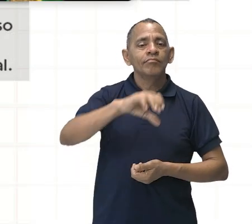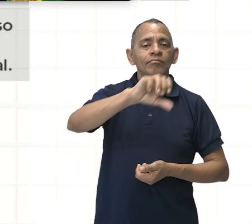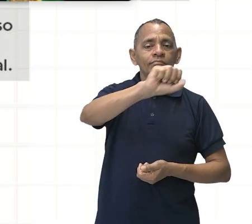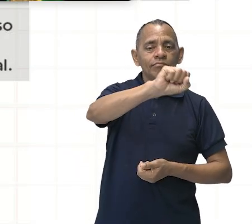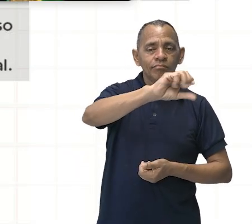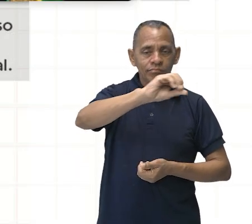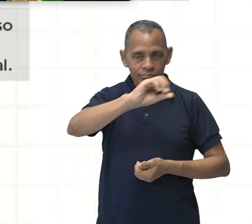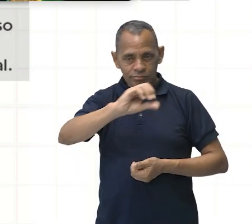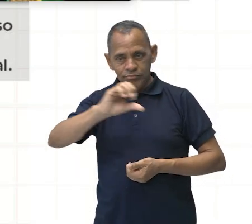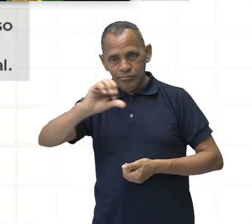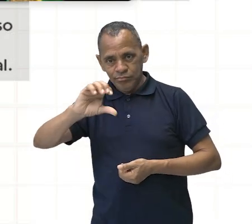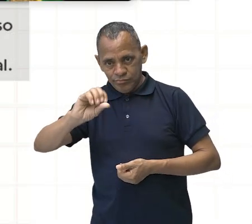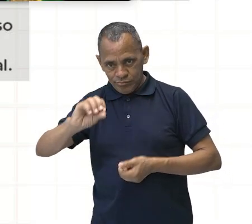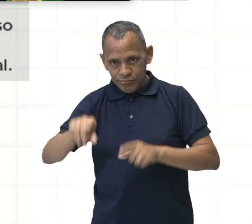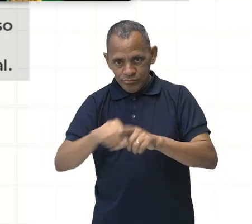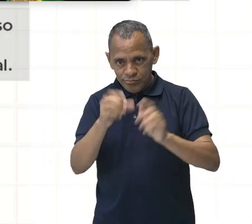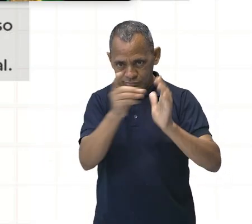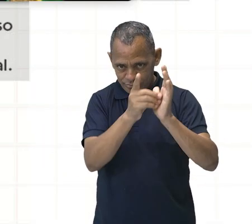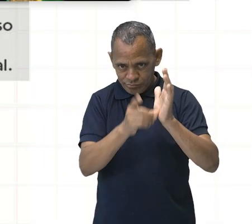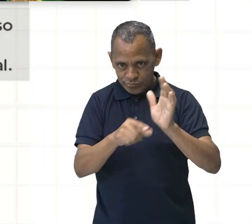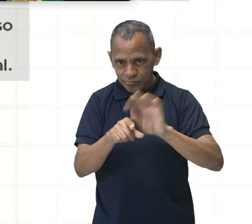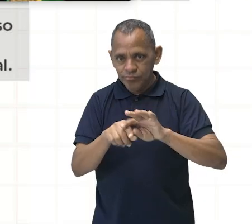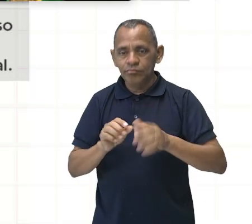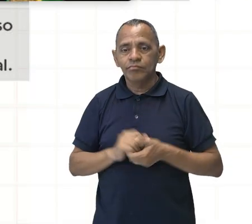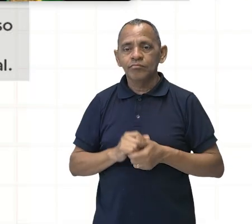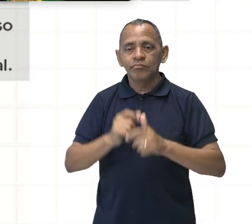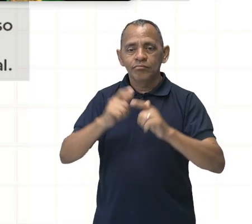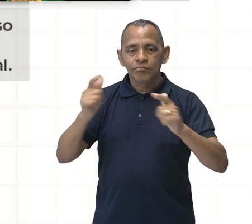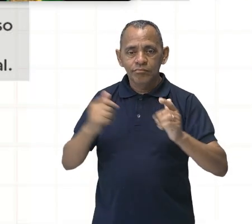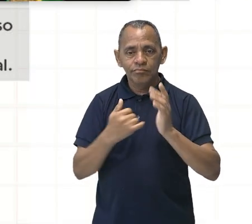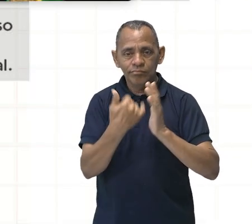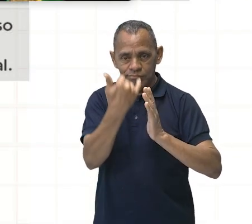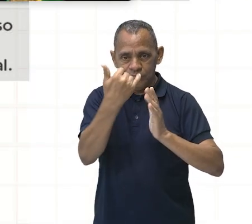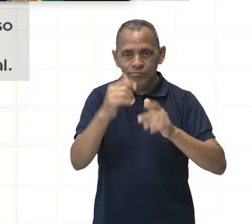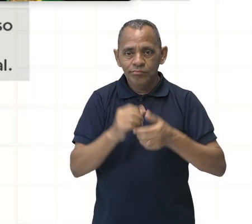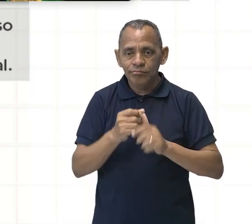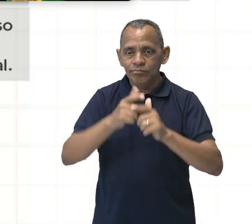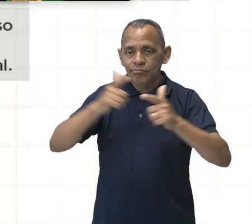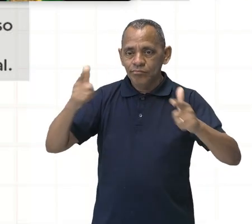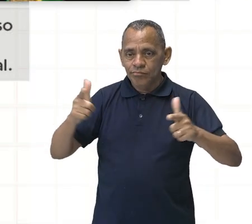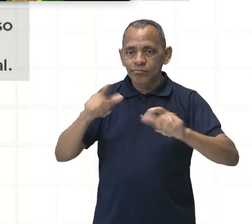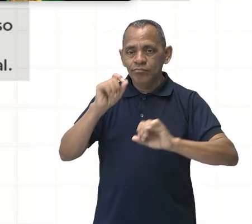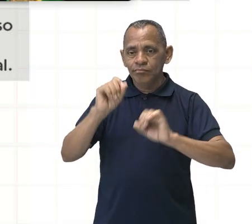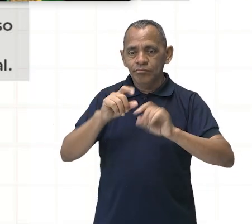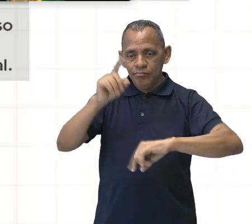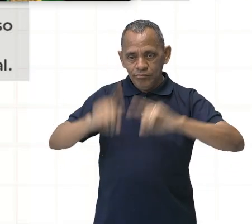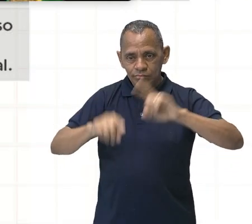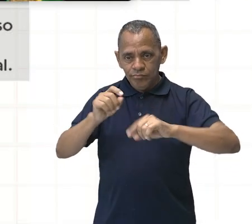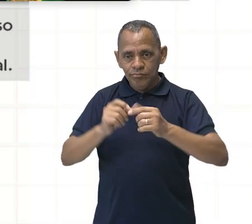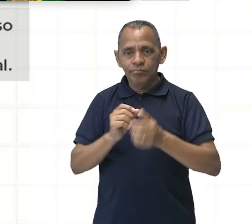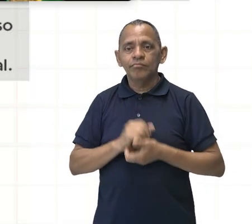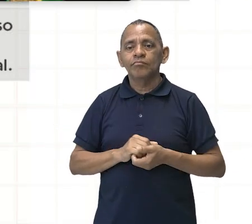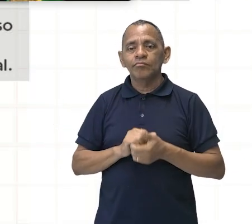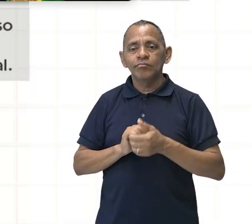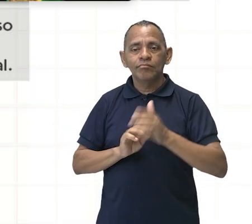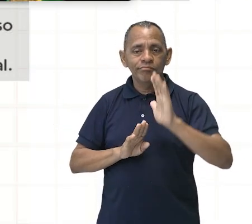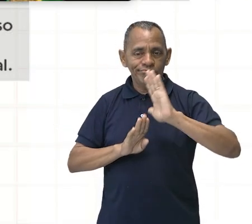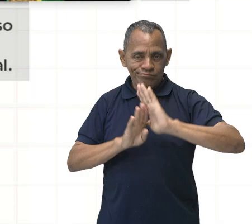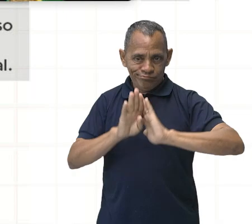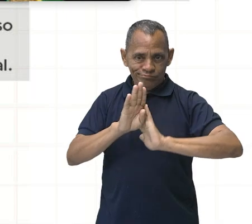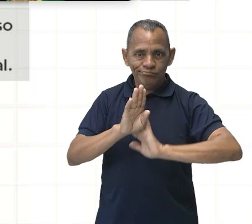no Brasil ela aumentou consideravelmente, a ponto de um produto aumentar de preço